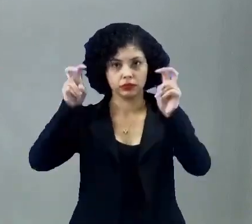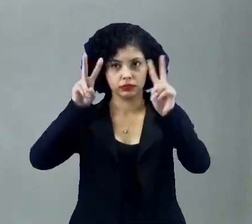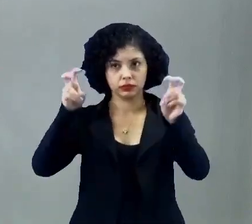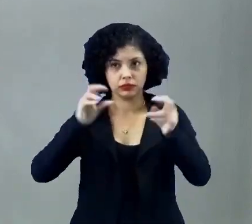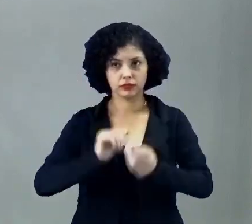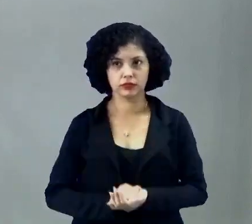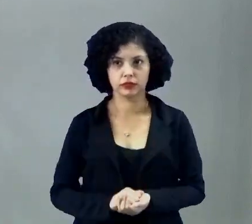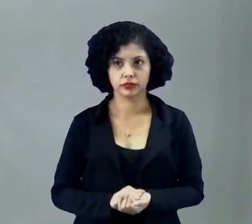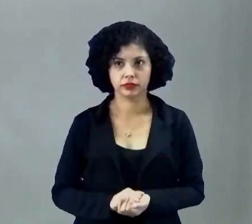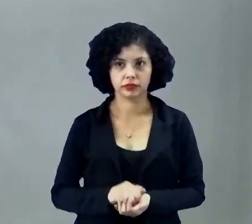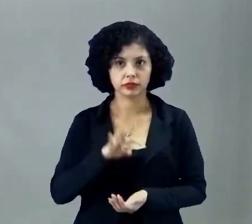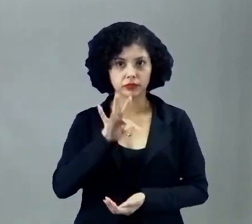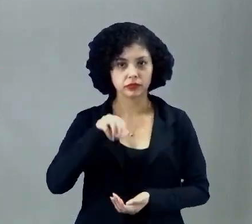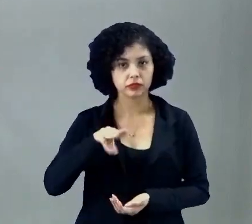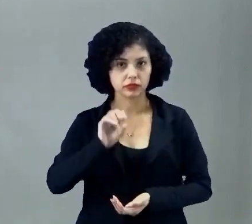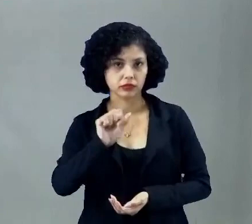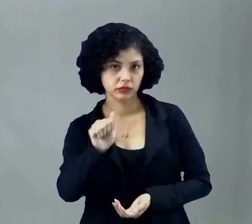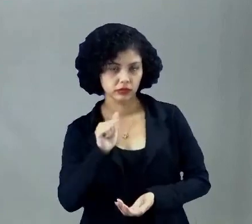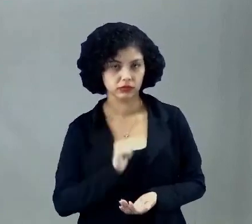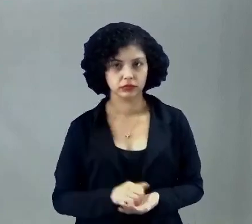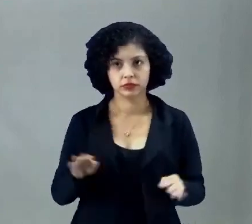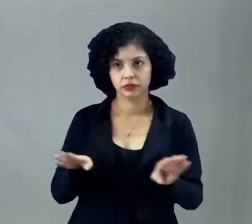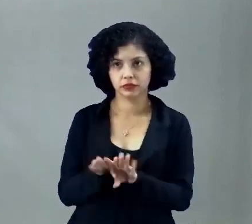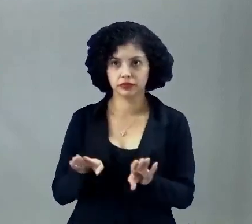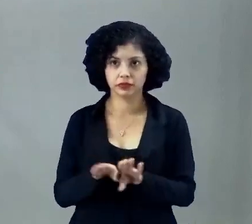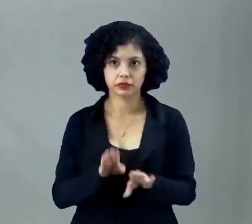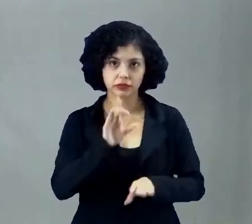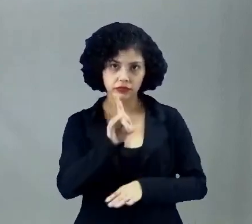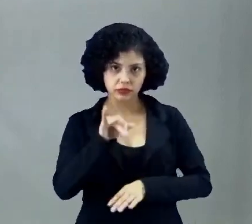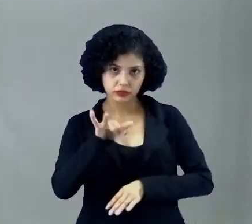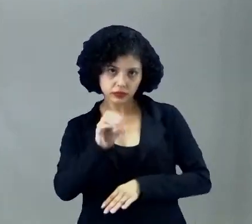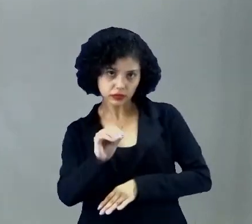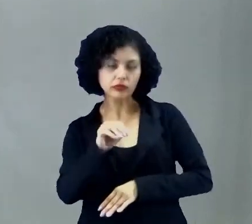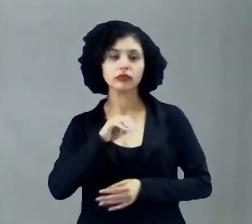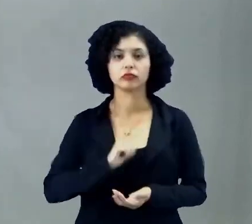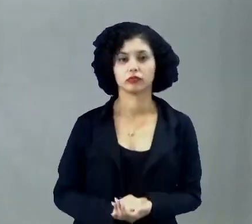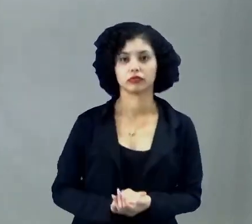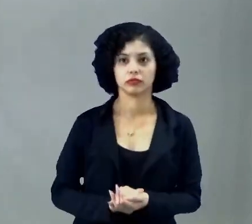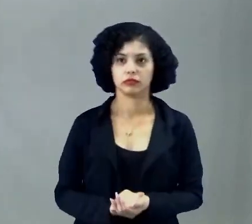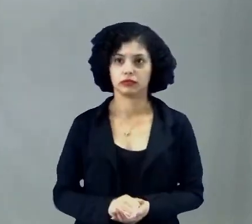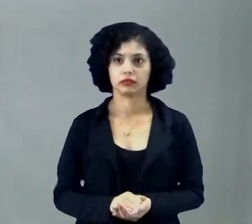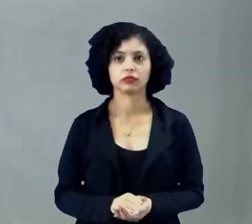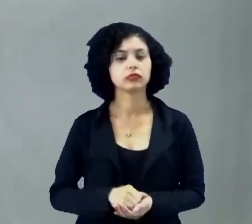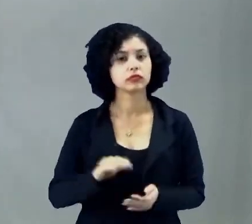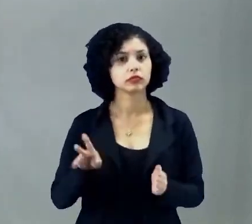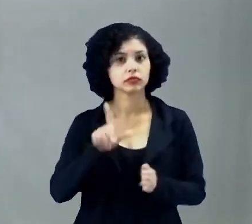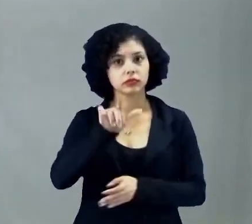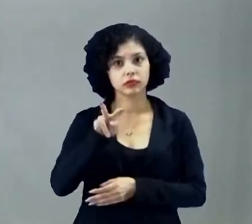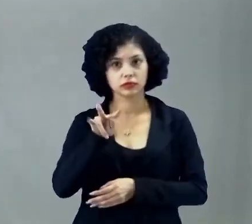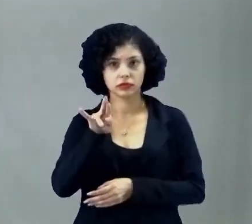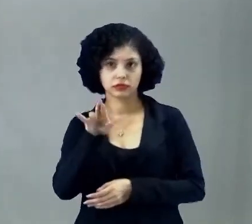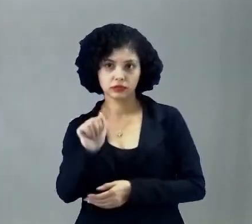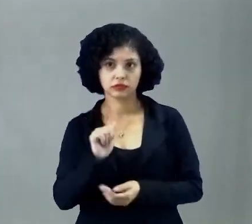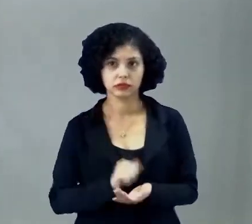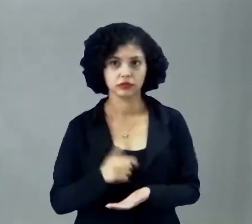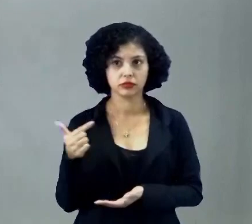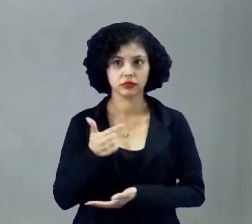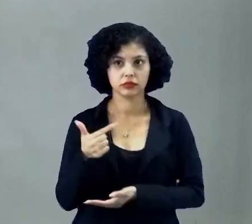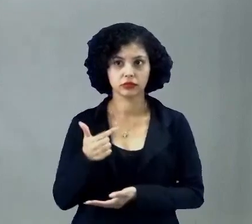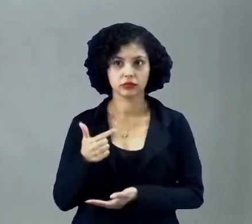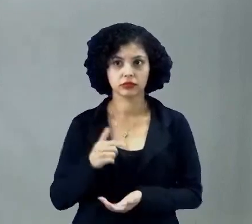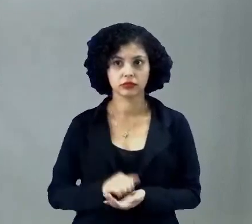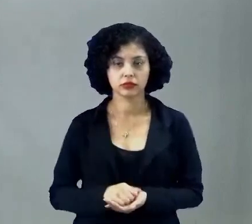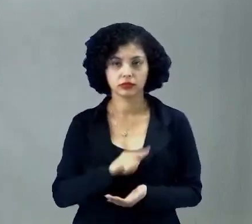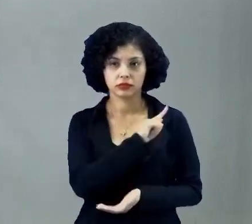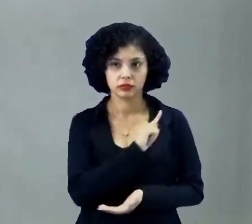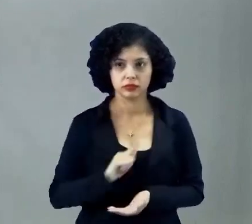do teórico Thomas Hobbes e também do John Locke, a obra Leviatã e segundo tratado